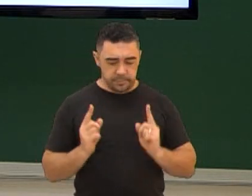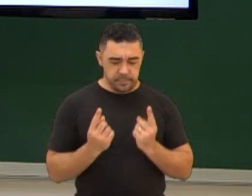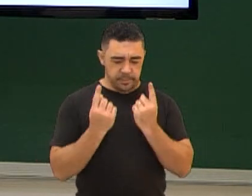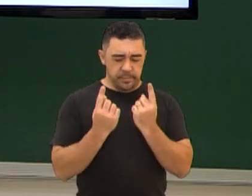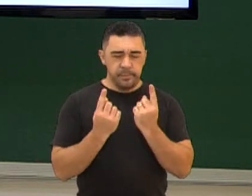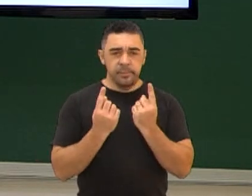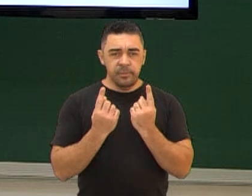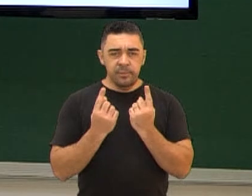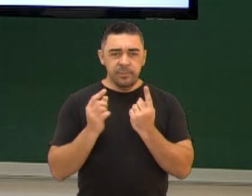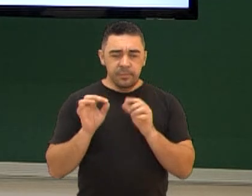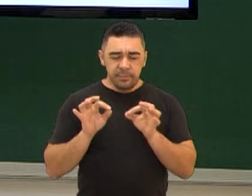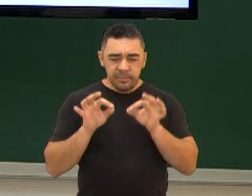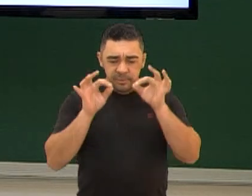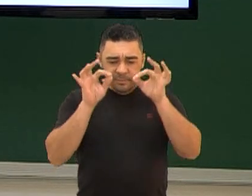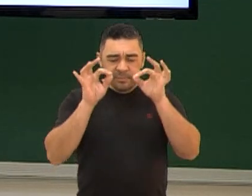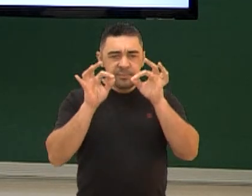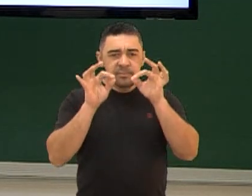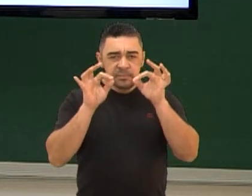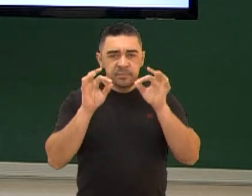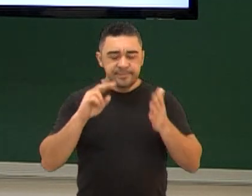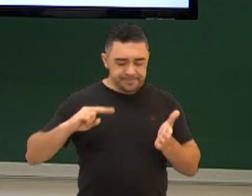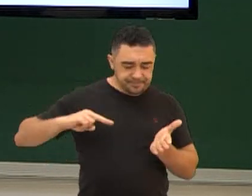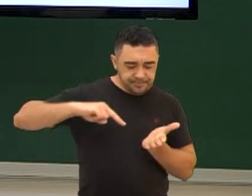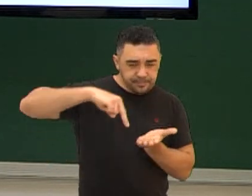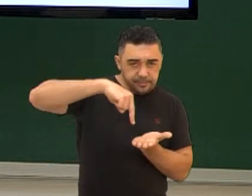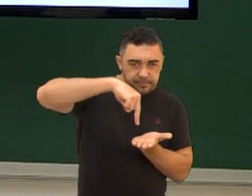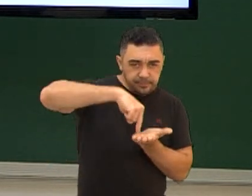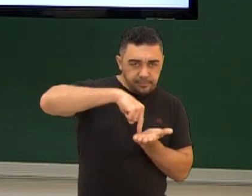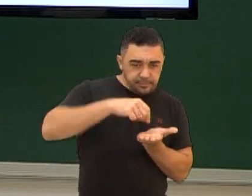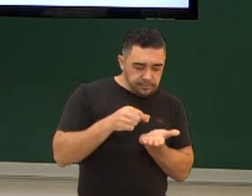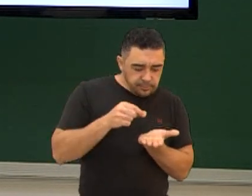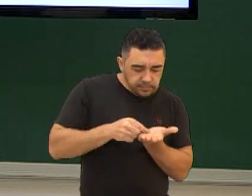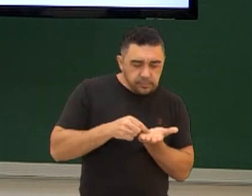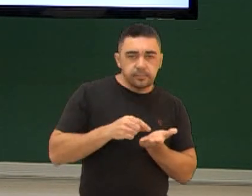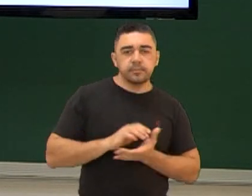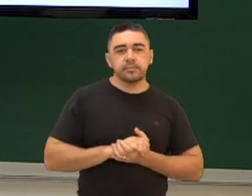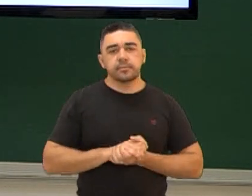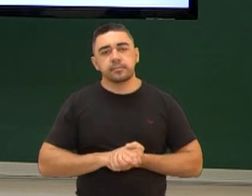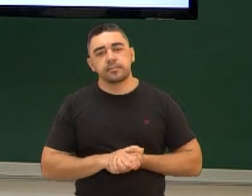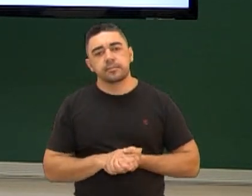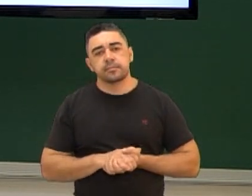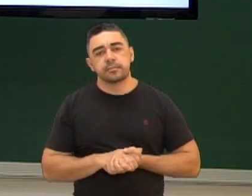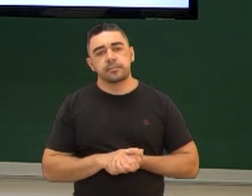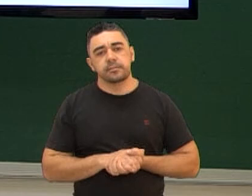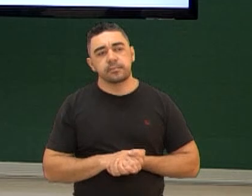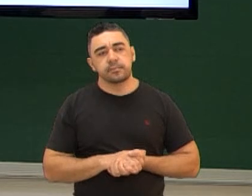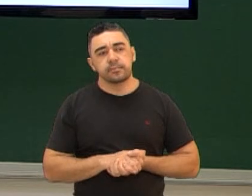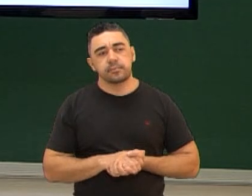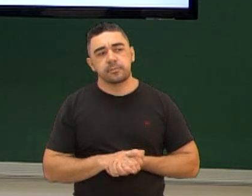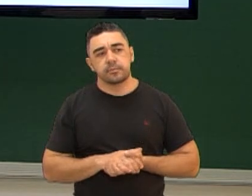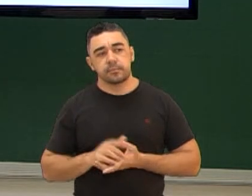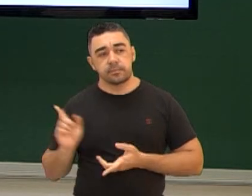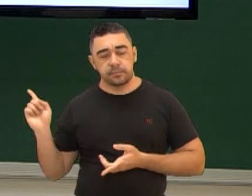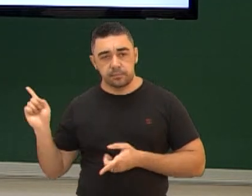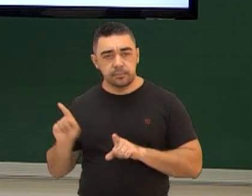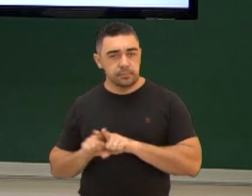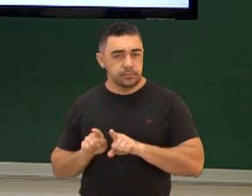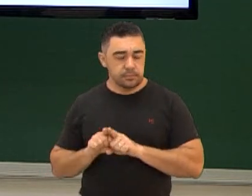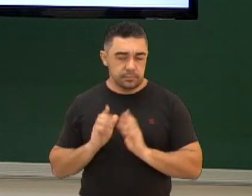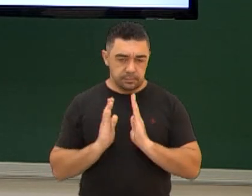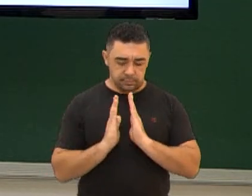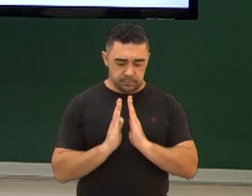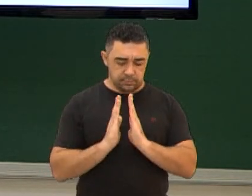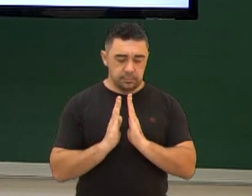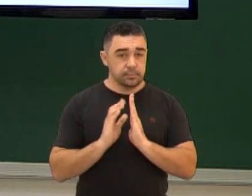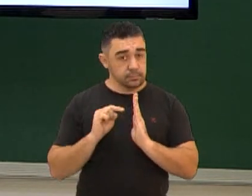são ligados a essas duas superfícies, são os terminais, né, do capacitor. E entre essas duas placas